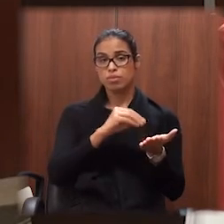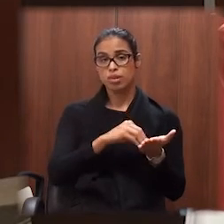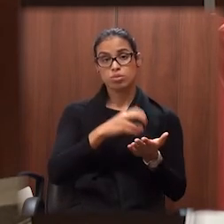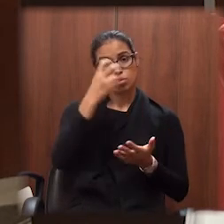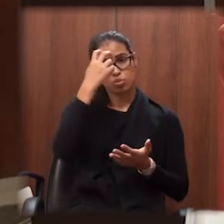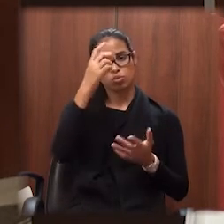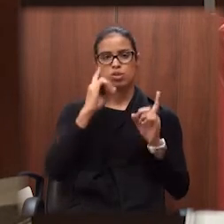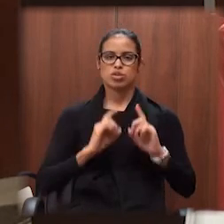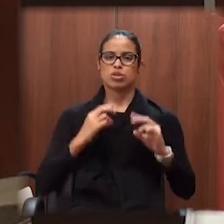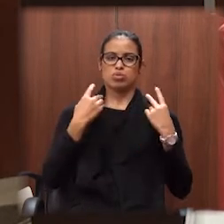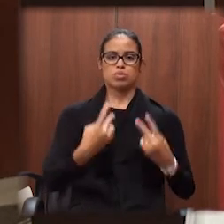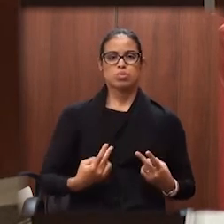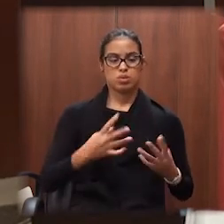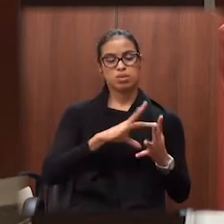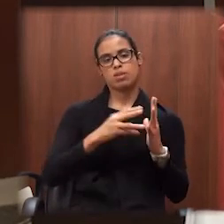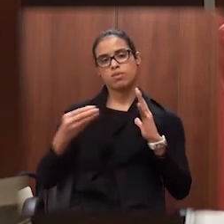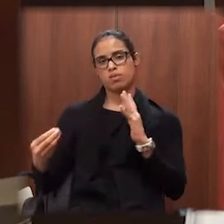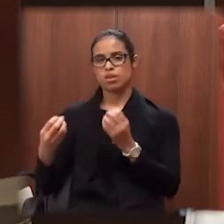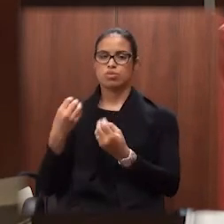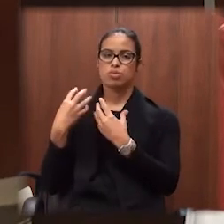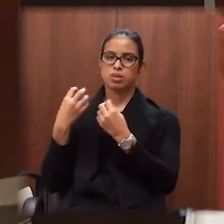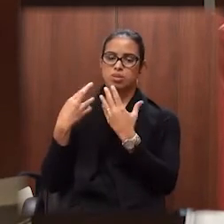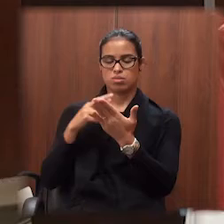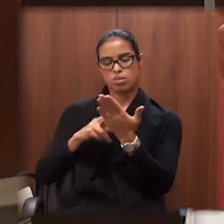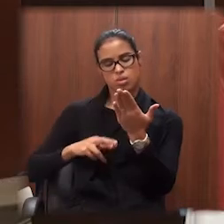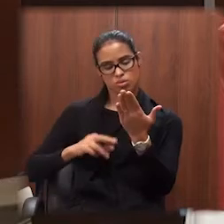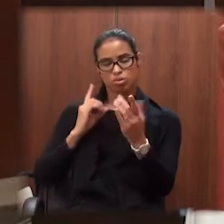muito nos dados negativos do relatório.